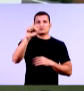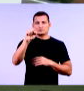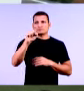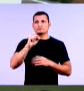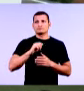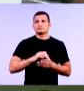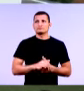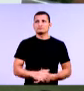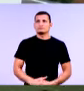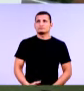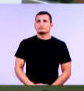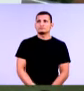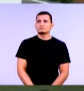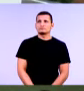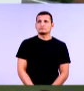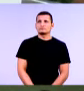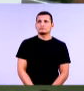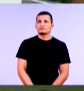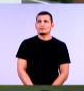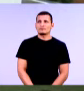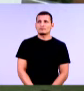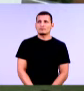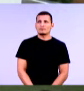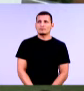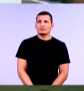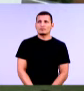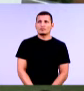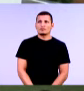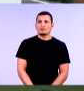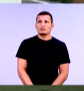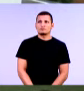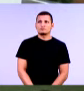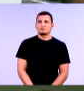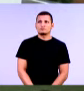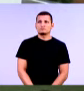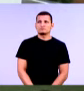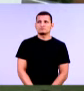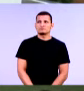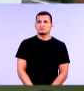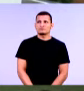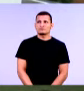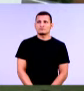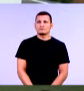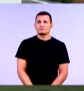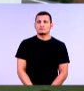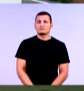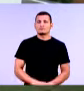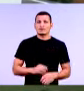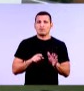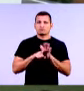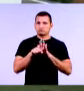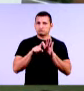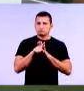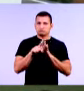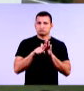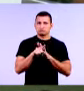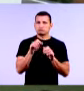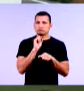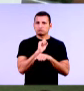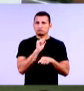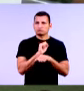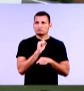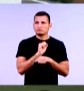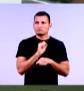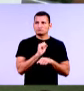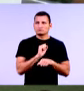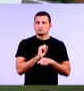Isso. Professor, temos mais alguma pergunta? Em certa medida, é mais um comentário, né? As perguntas por hora cessaram, Mas é